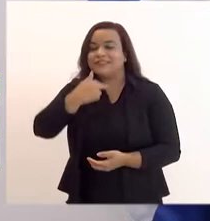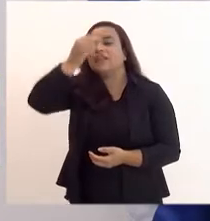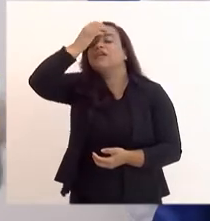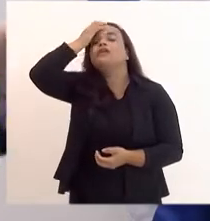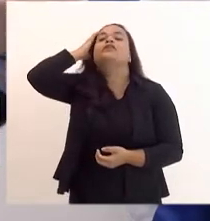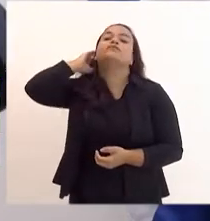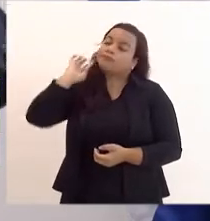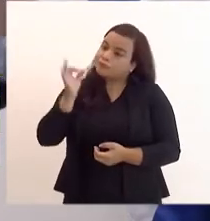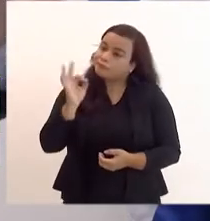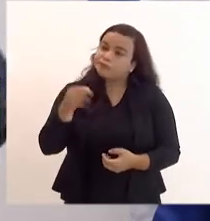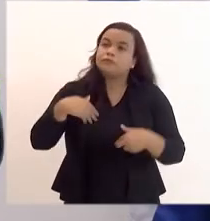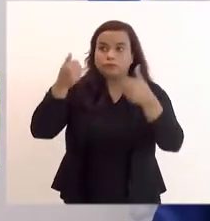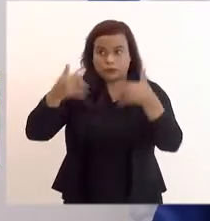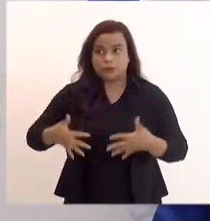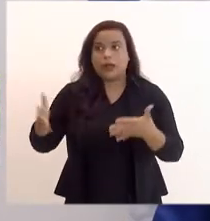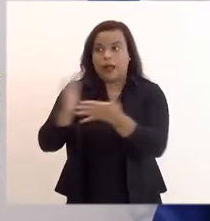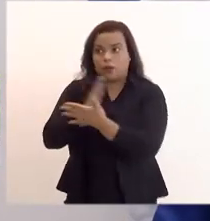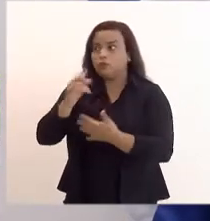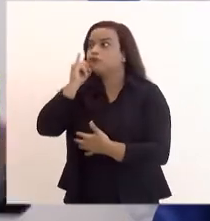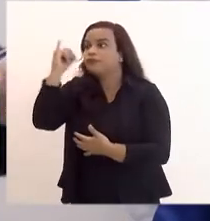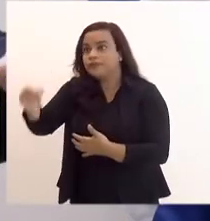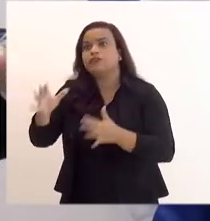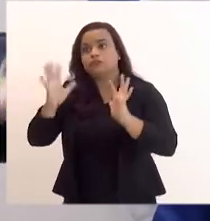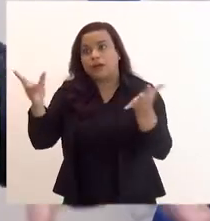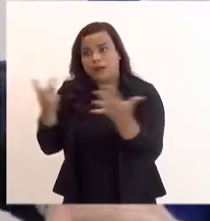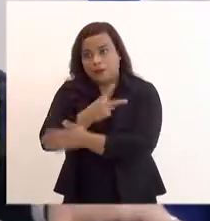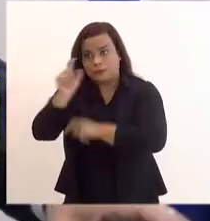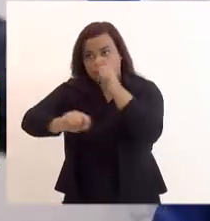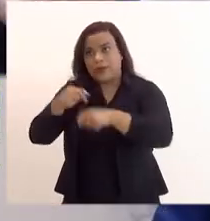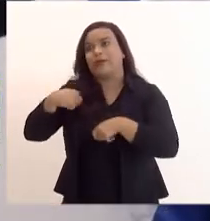excepcionalmente, repito, para alguns eu já disse aqui o que aconteceu. Já estava